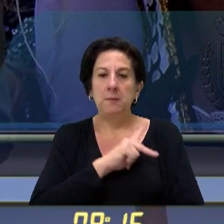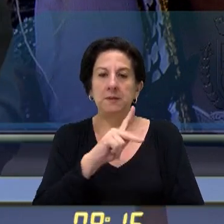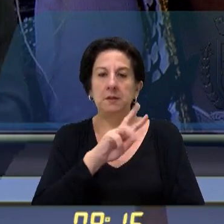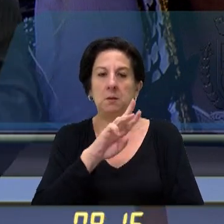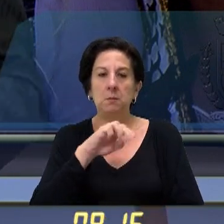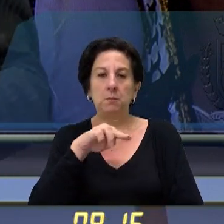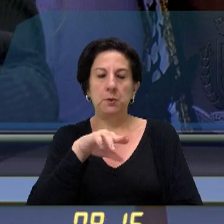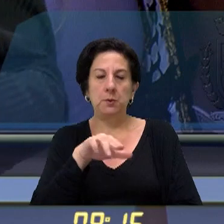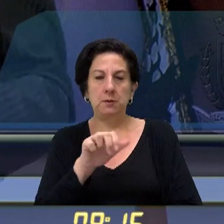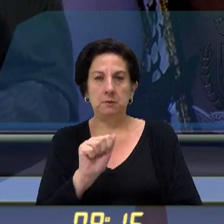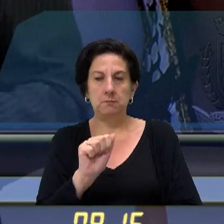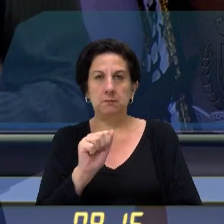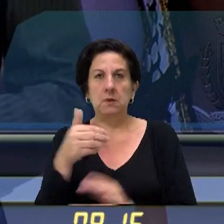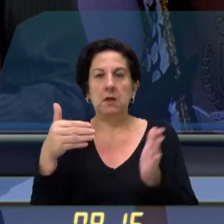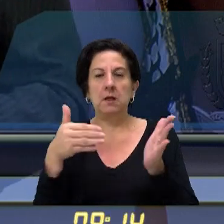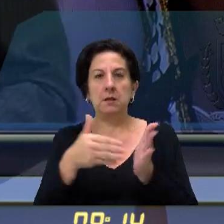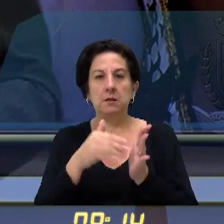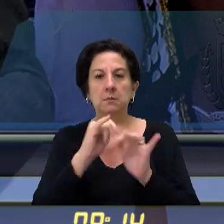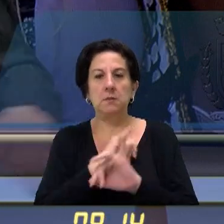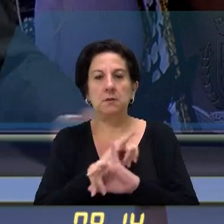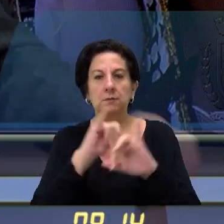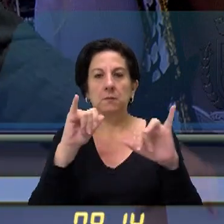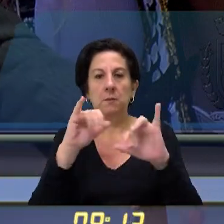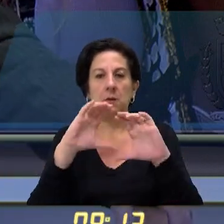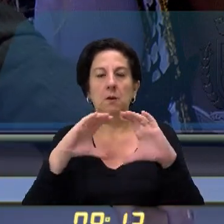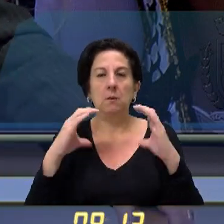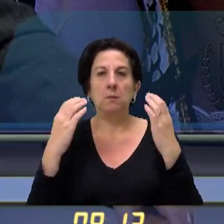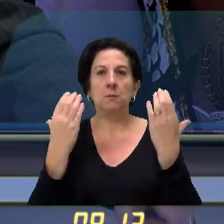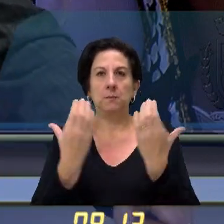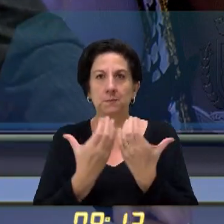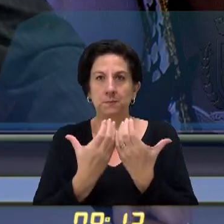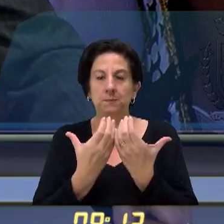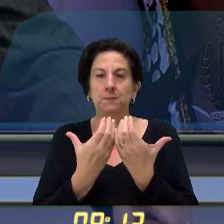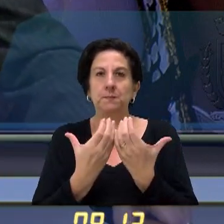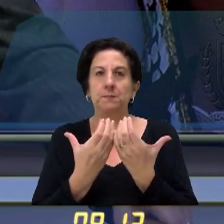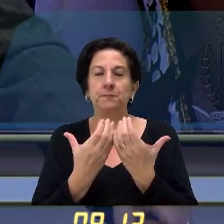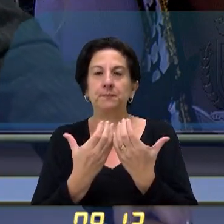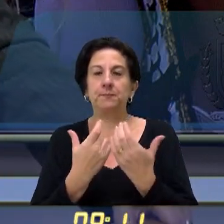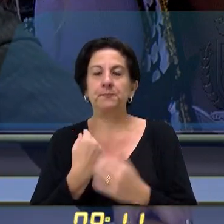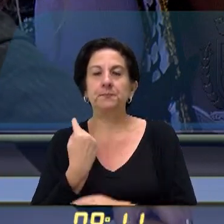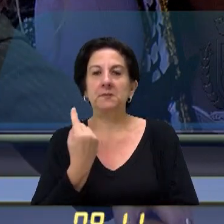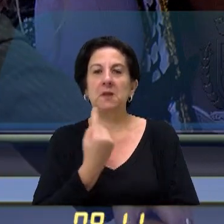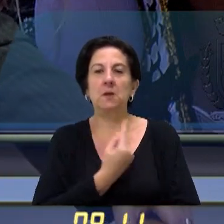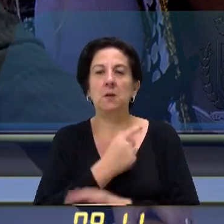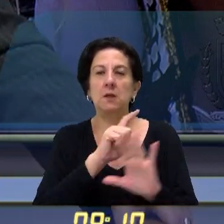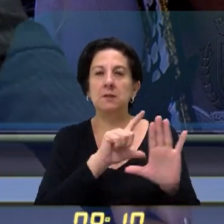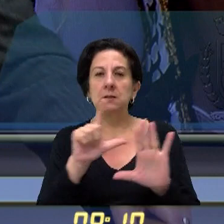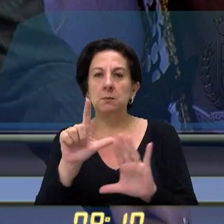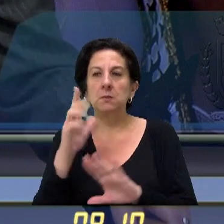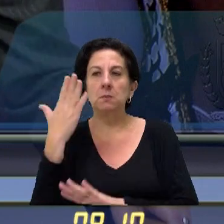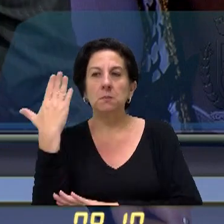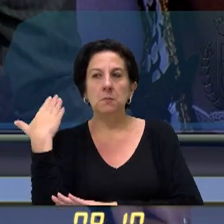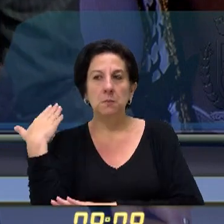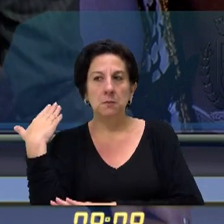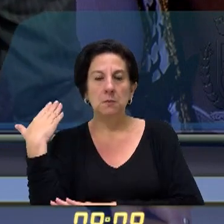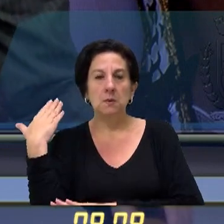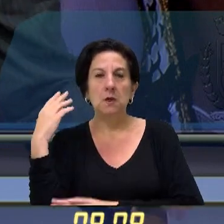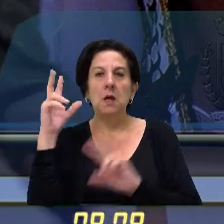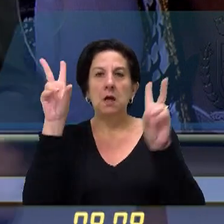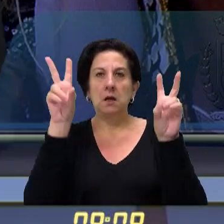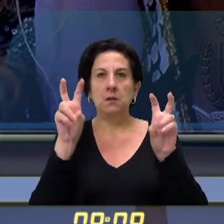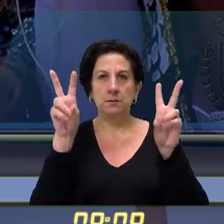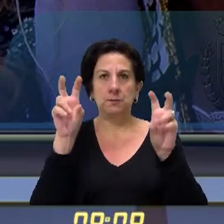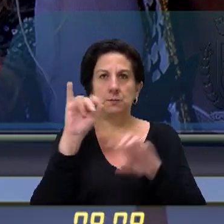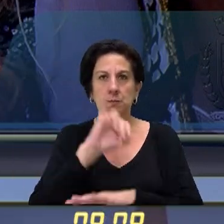presidente Bruna, e até para nós informarmos a nossa comunidade, nós, na semana que passou, e esse é um assunto